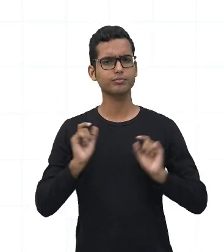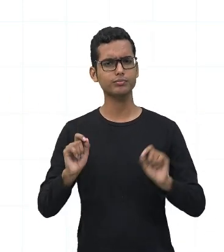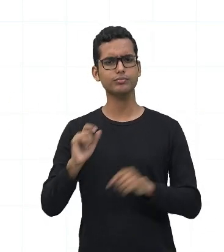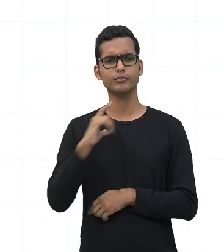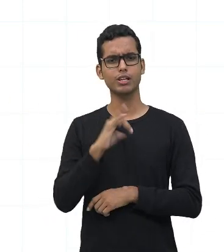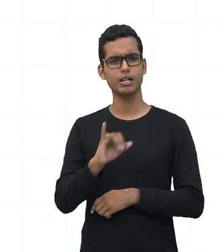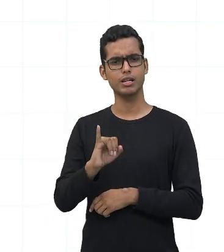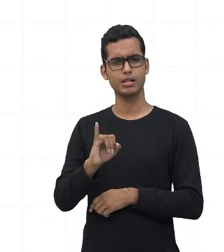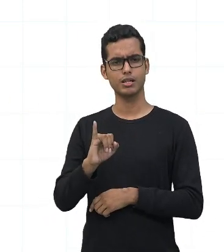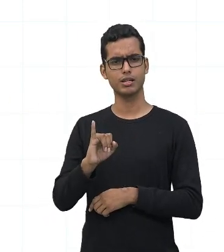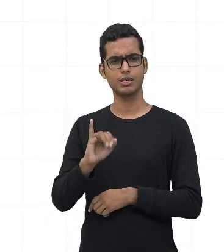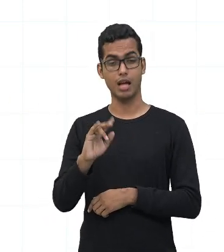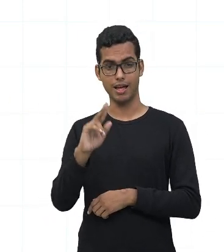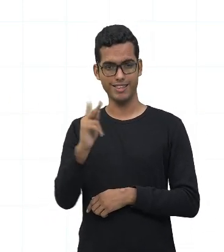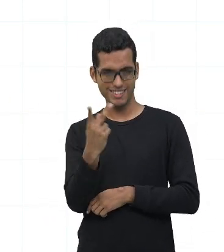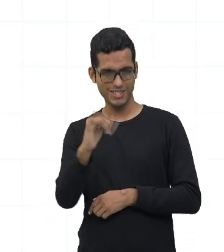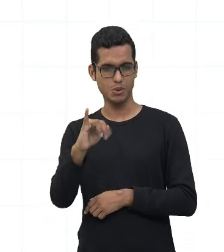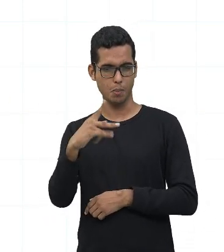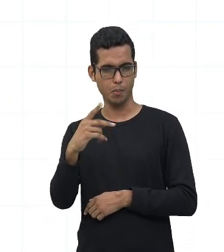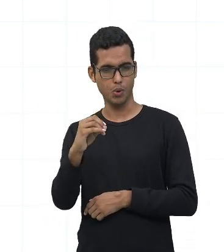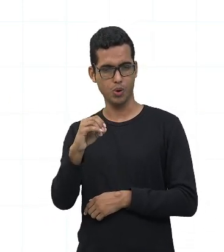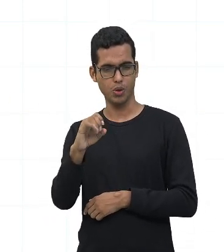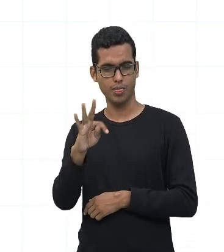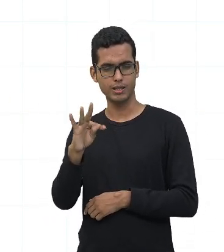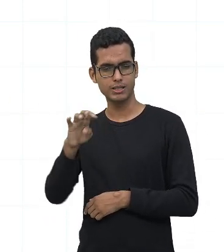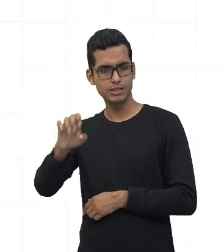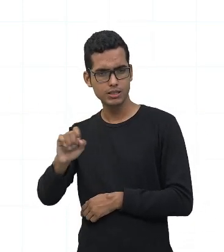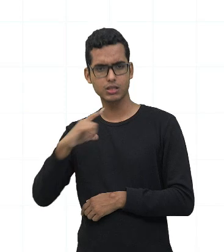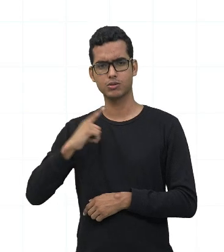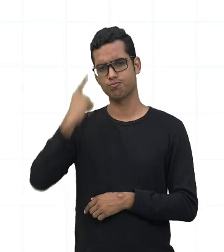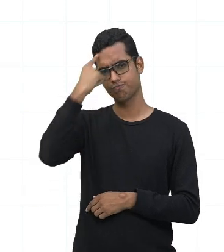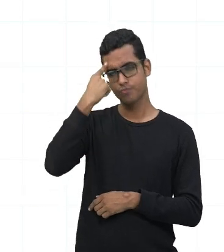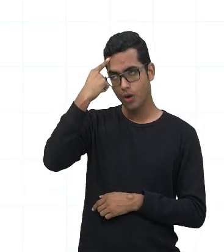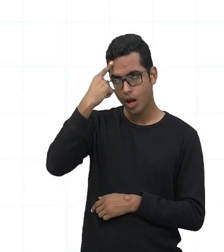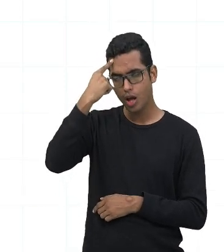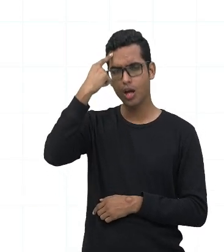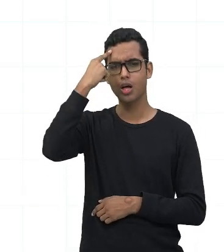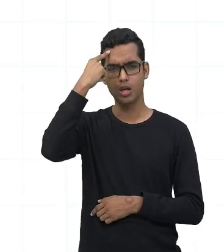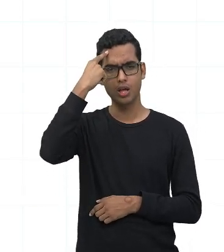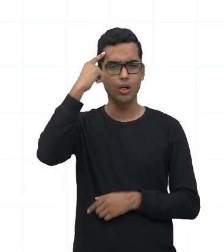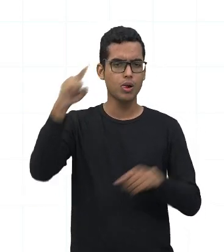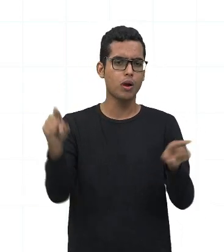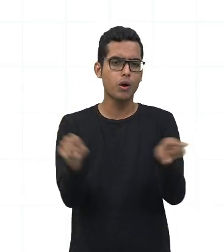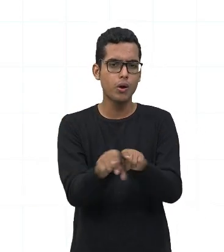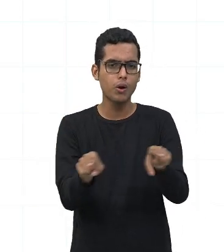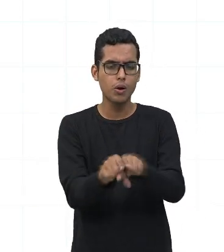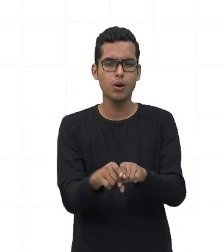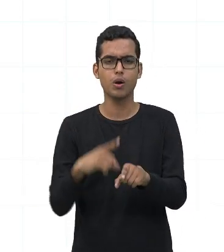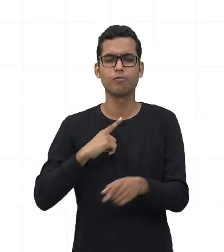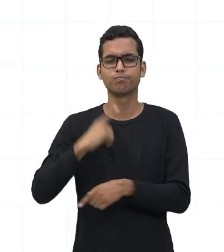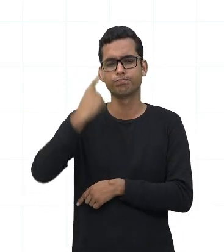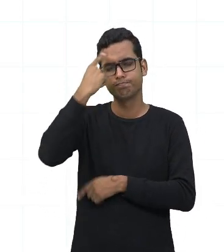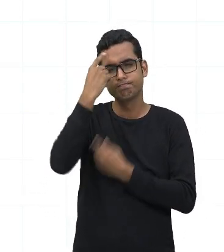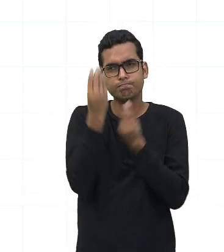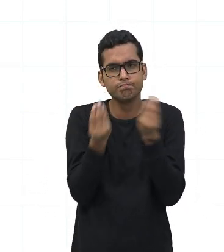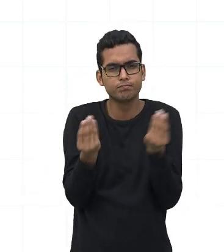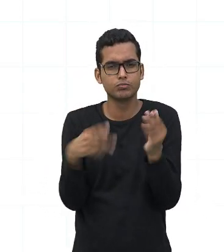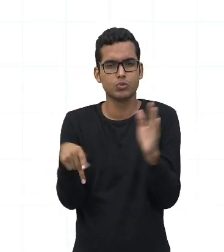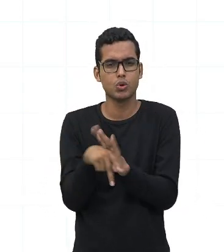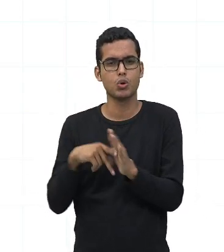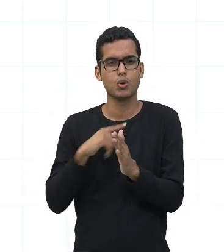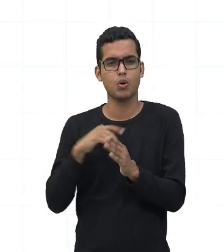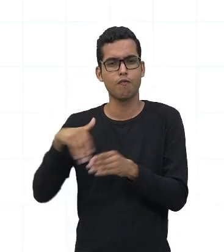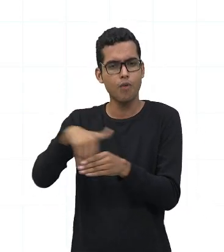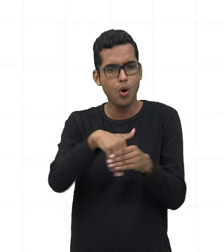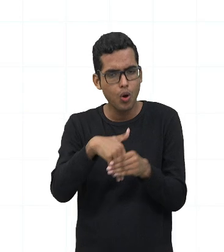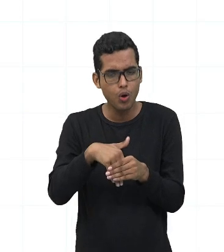o parecer, o julgamento emitido após reflexão ou deliberação, voto, partido.